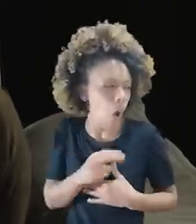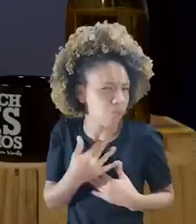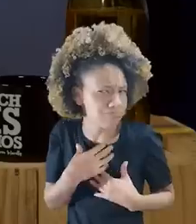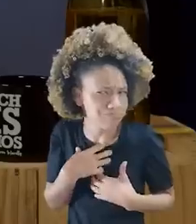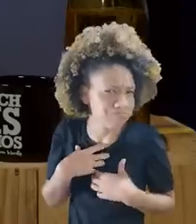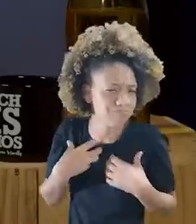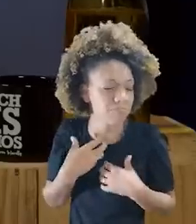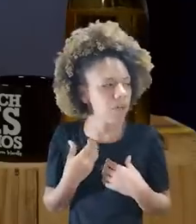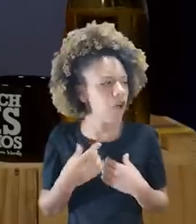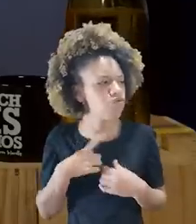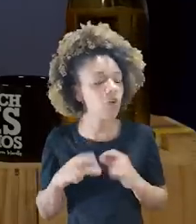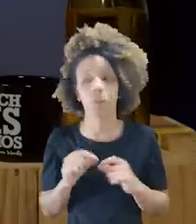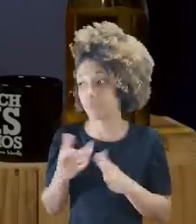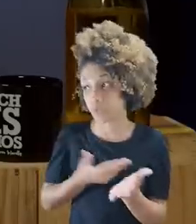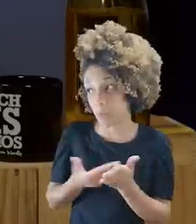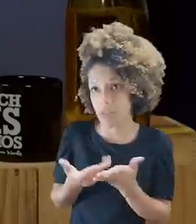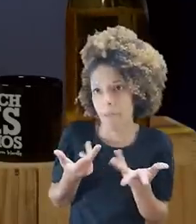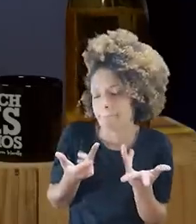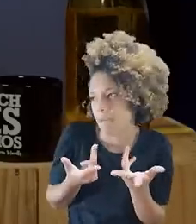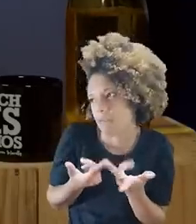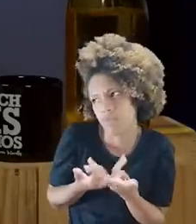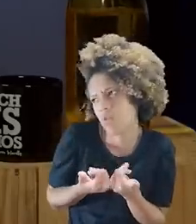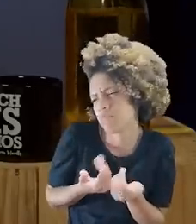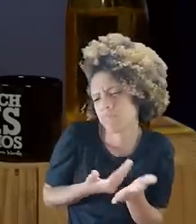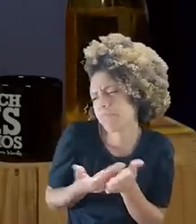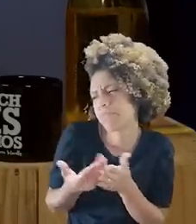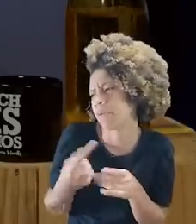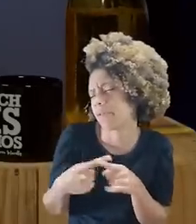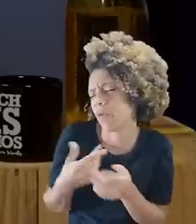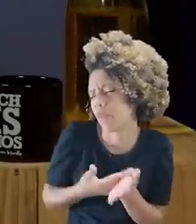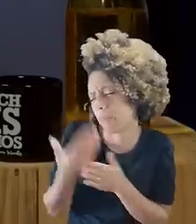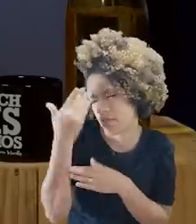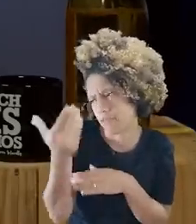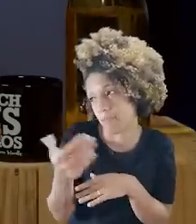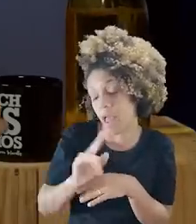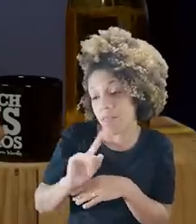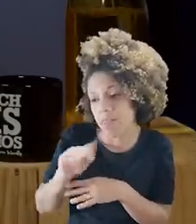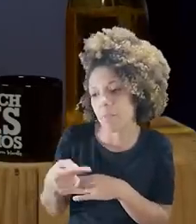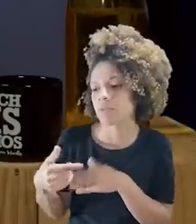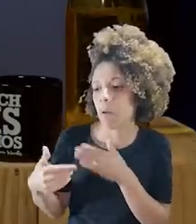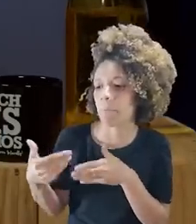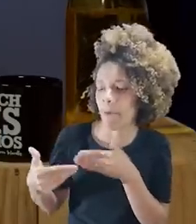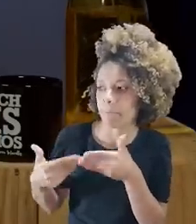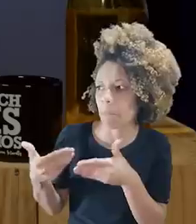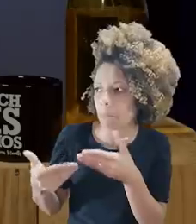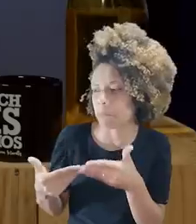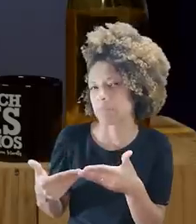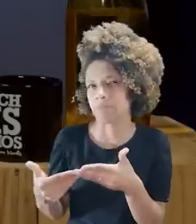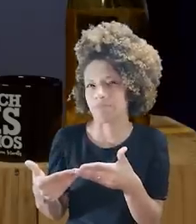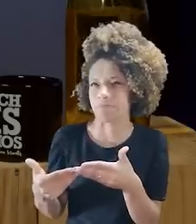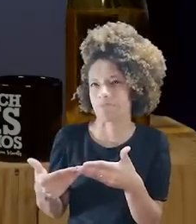deslumbrada tinha uma coisa tipo esse começo era incrível no começo porque era um comecinho depois foi ficando